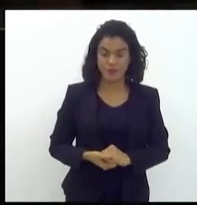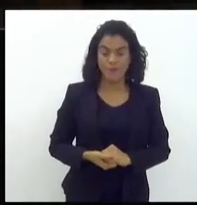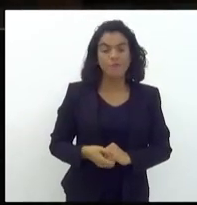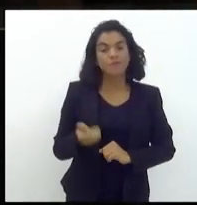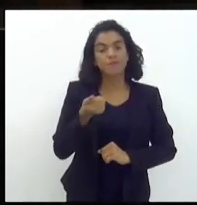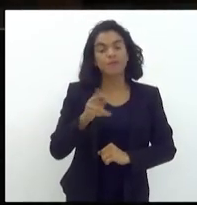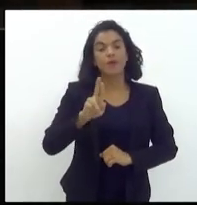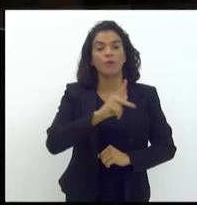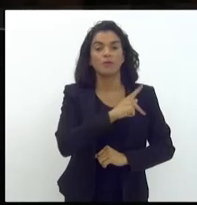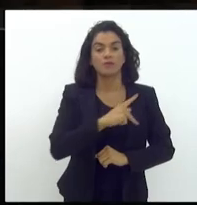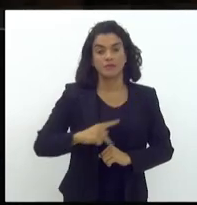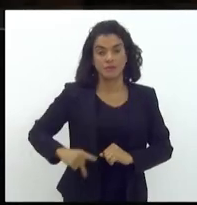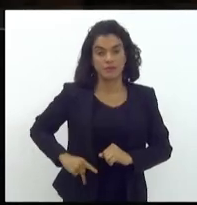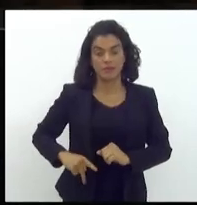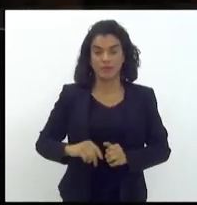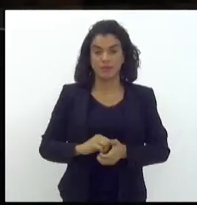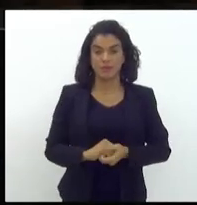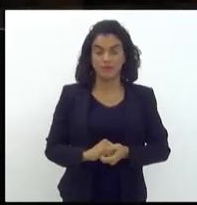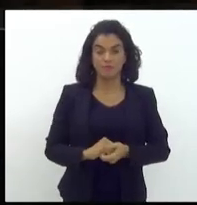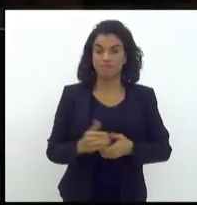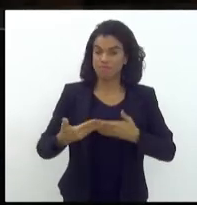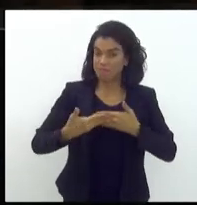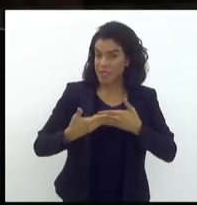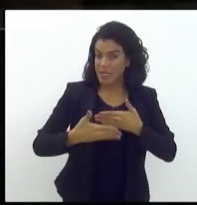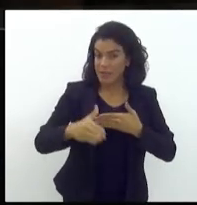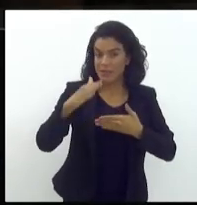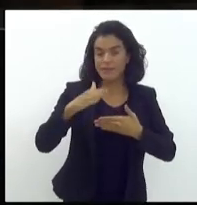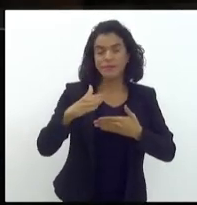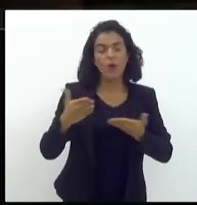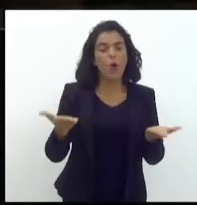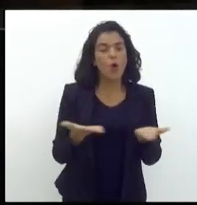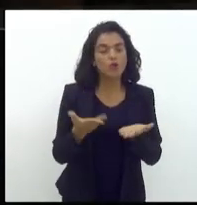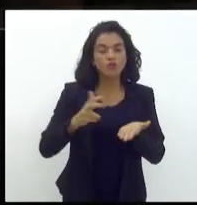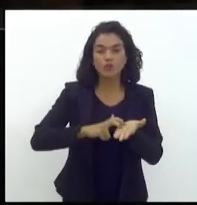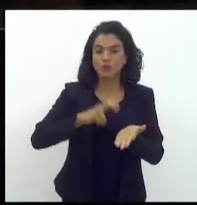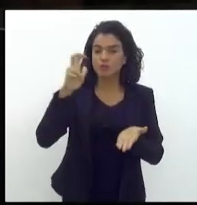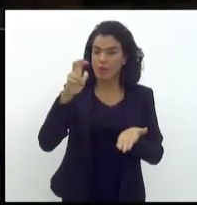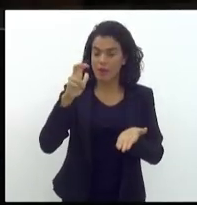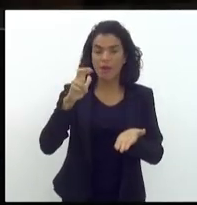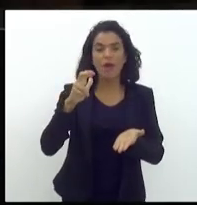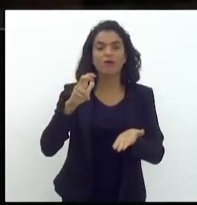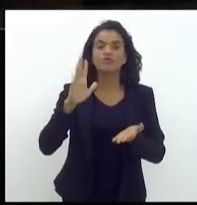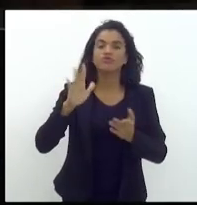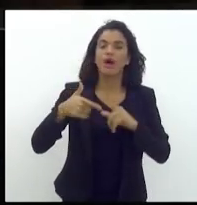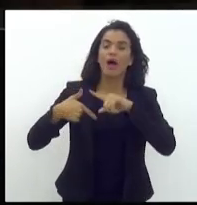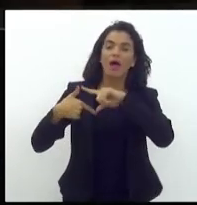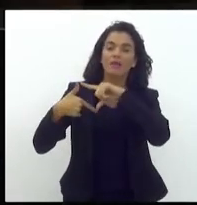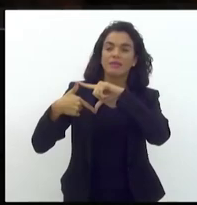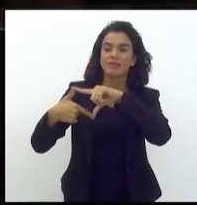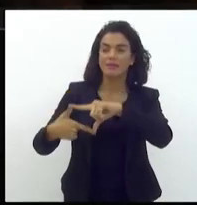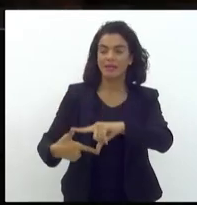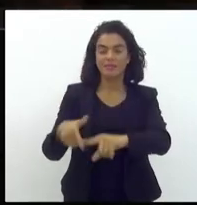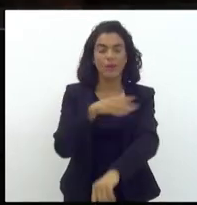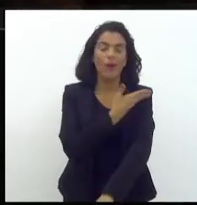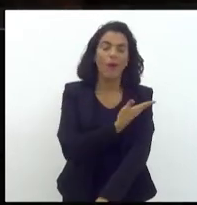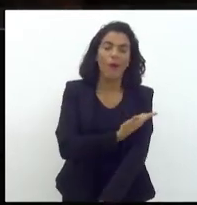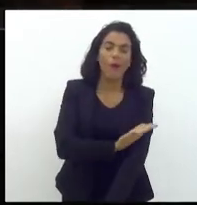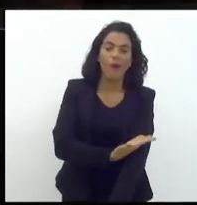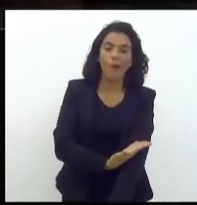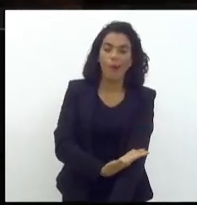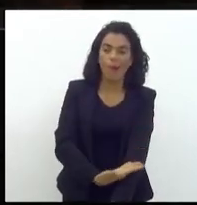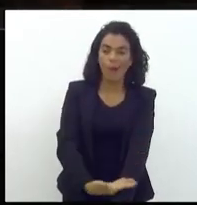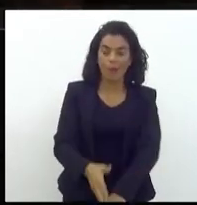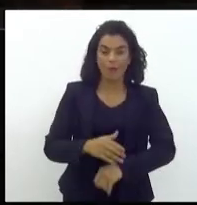senhor presidente abrir a minha mãe de hoje como tradicionalmente o faz